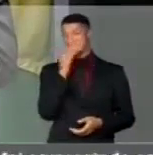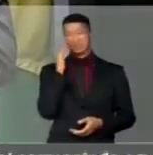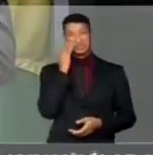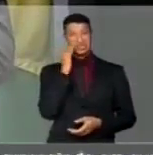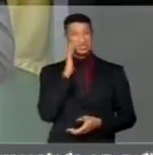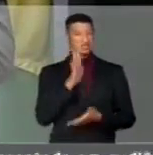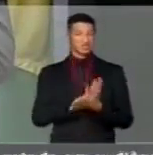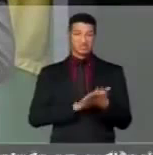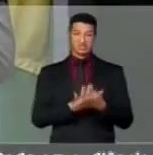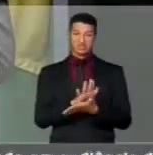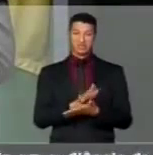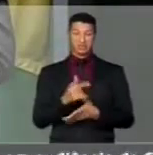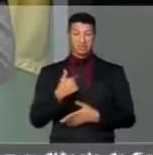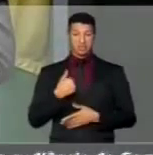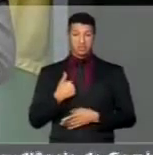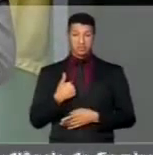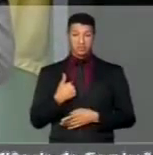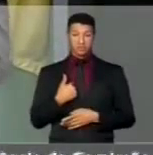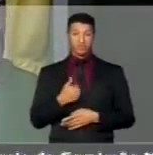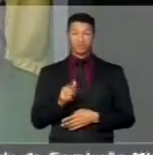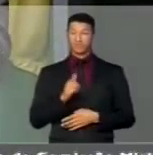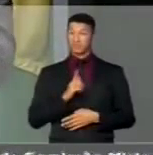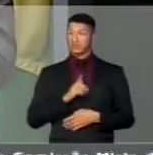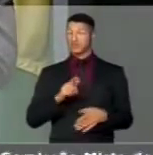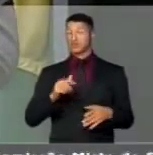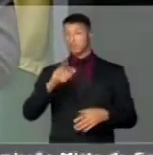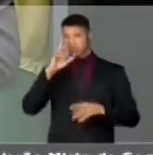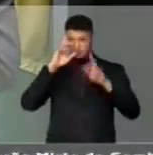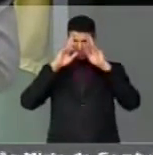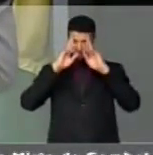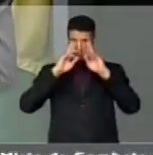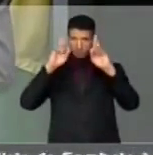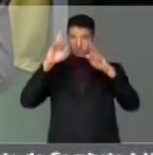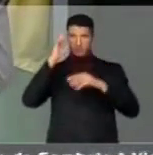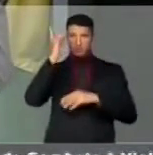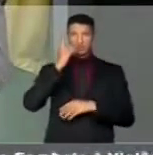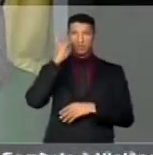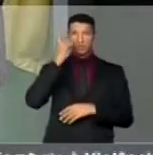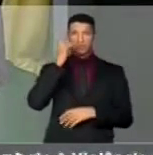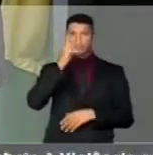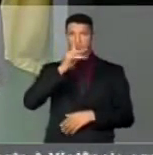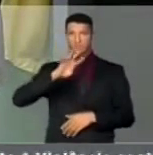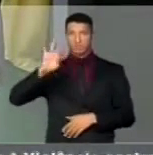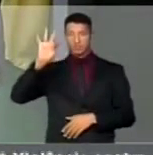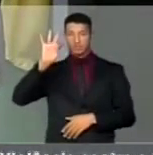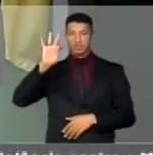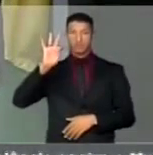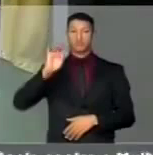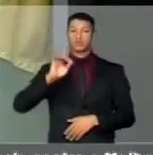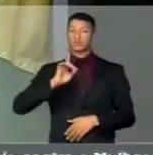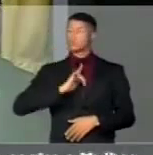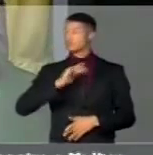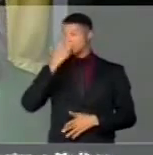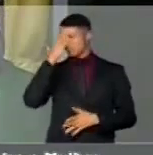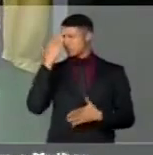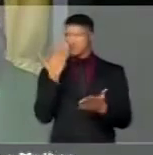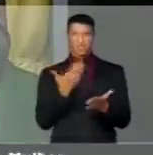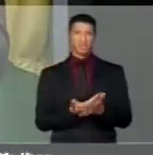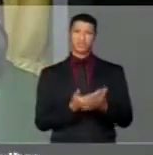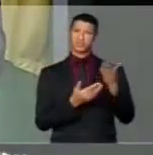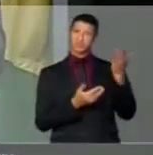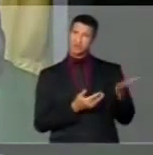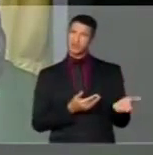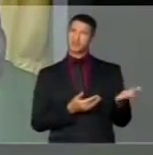entender. Eu tenho profundo respeito pelos deputados do PT e eu não acredito que eles